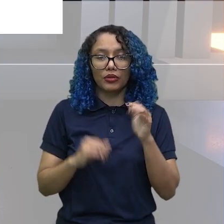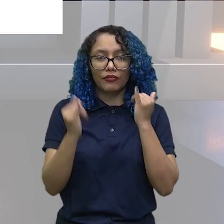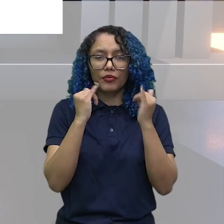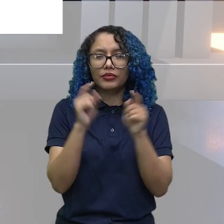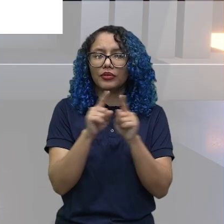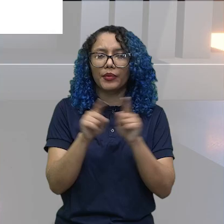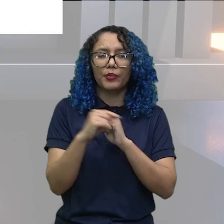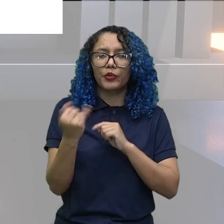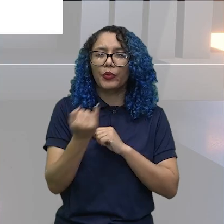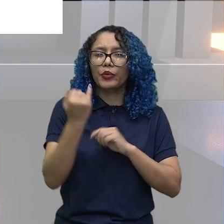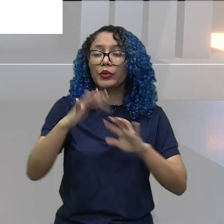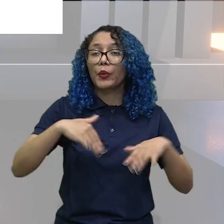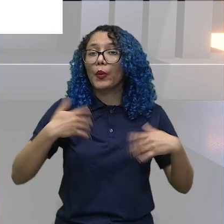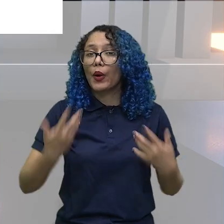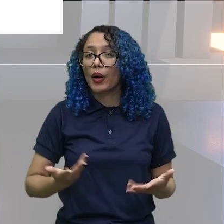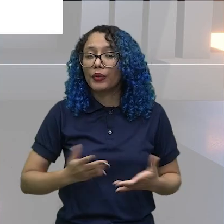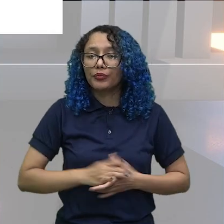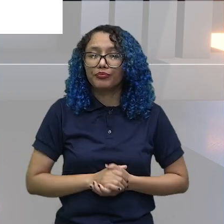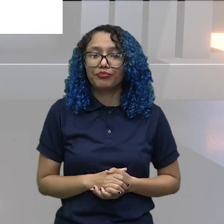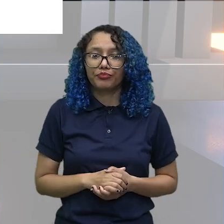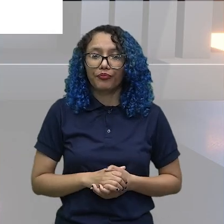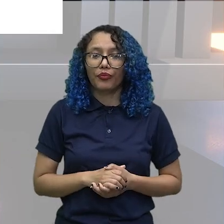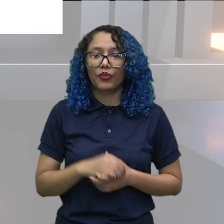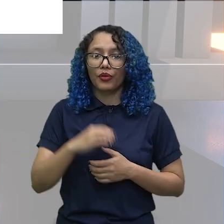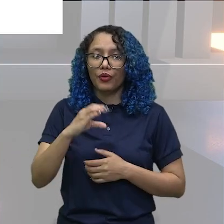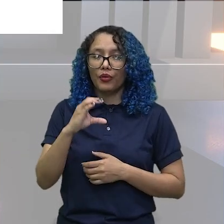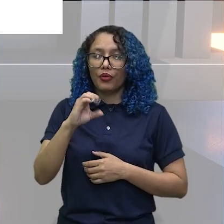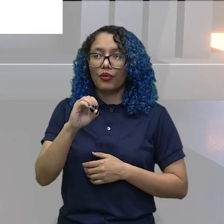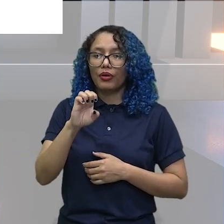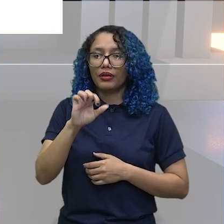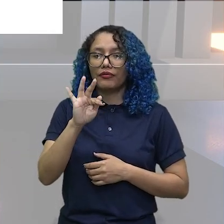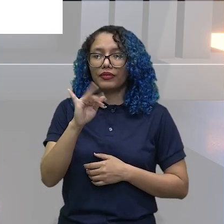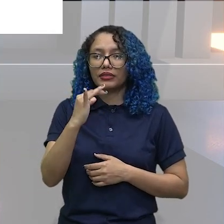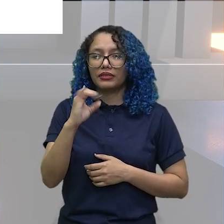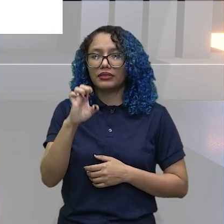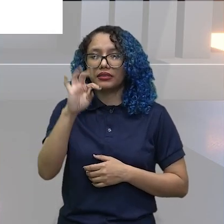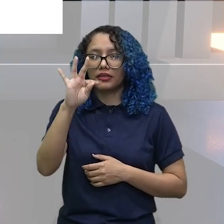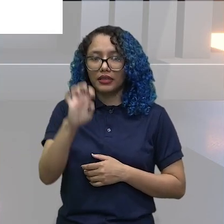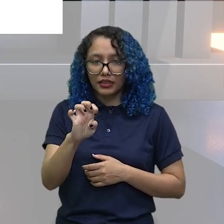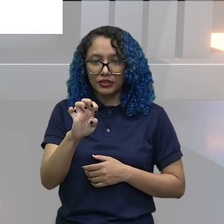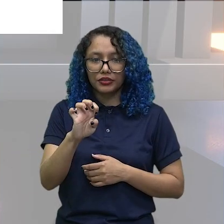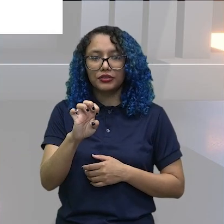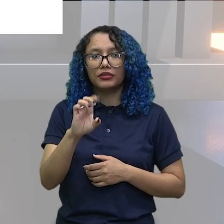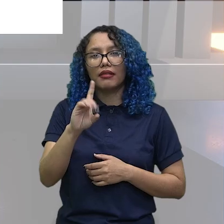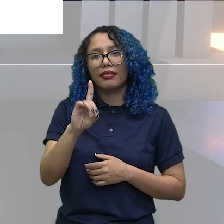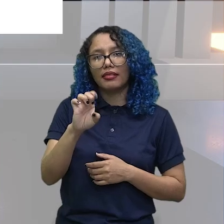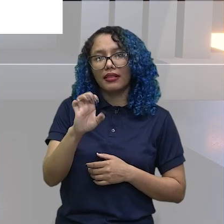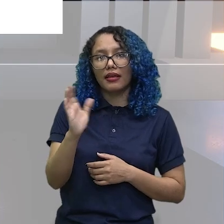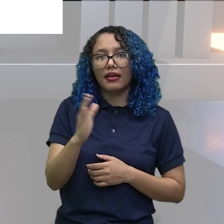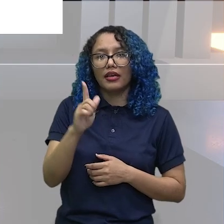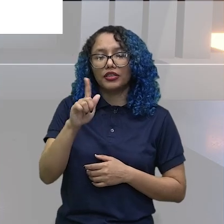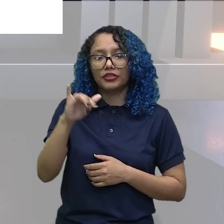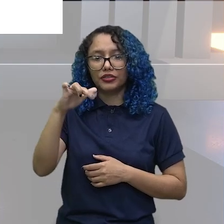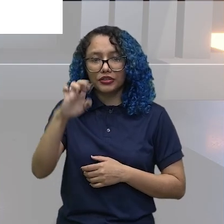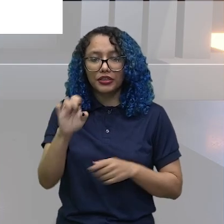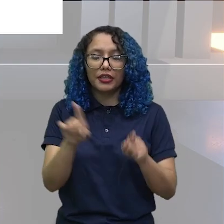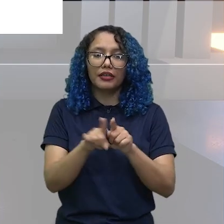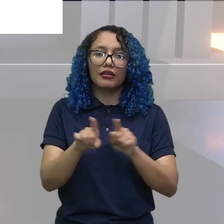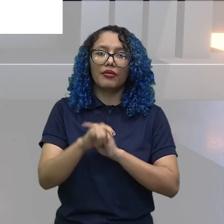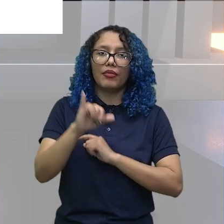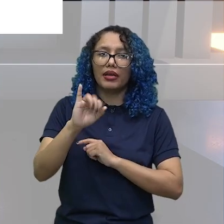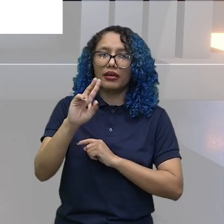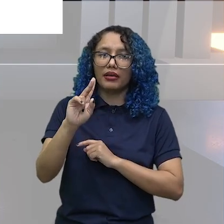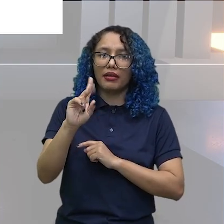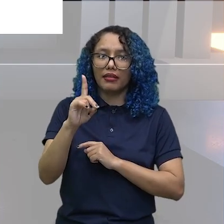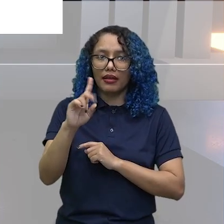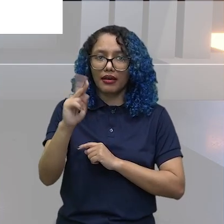muito importantes. O coeficiente ou índice de Gini e o IDH. Cada um, à sua